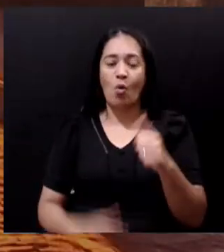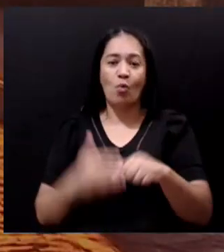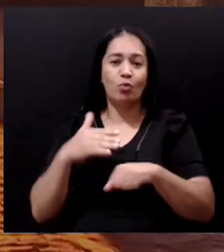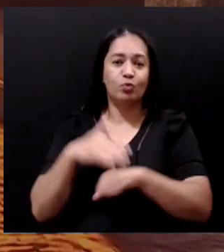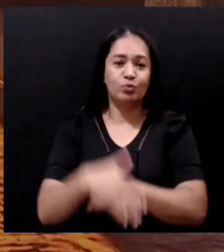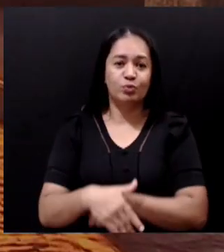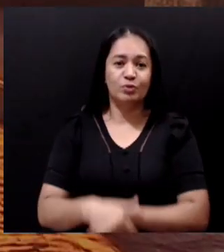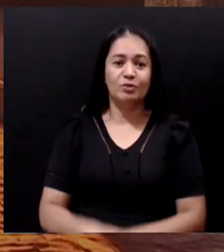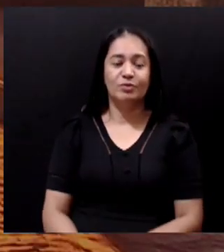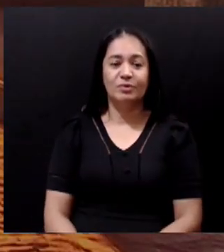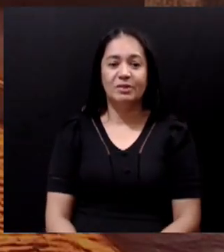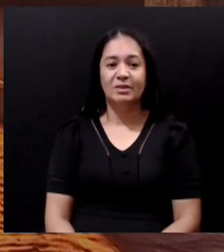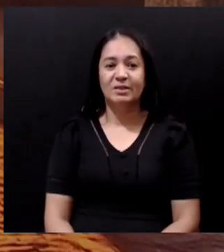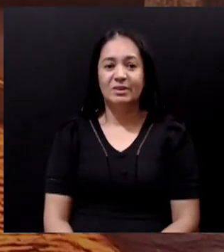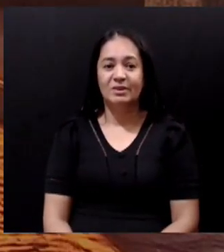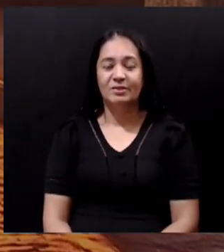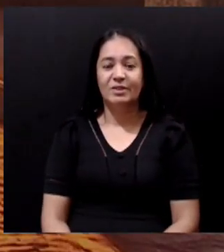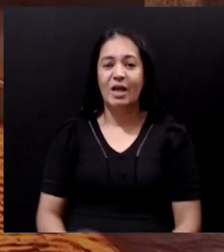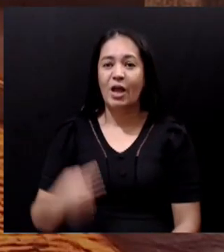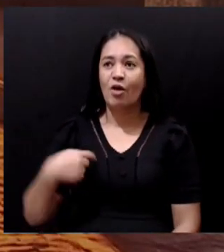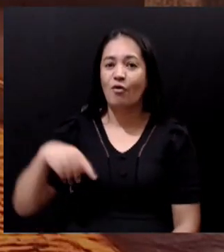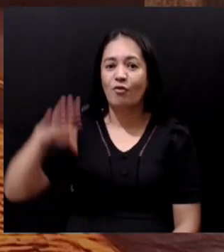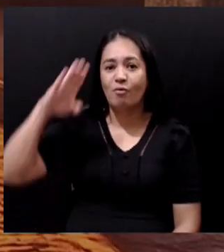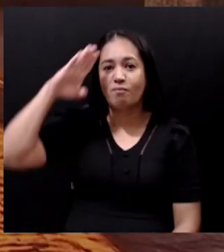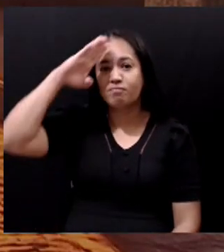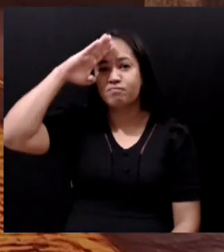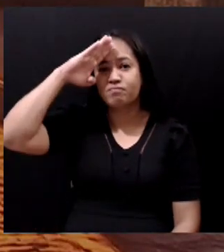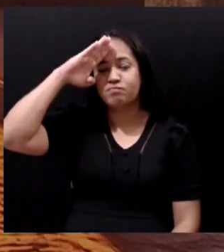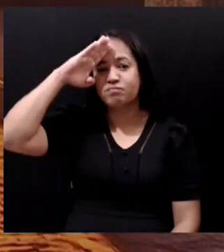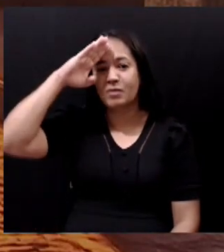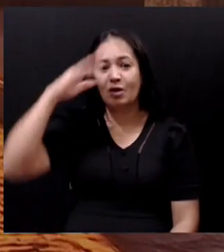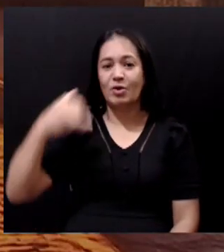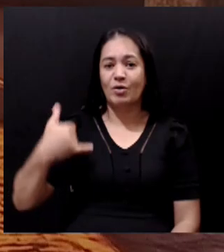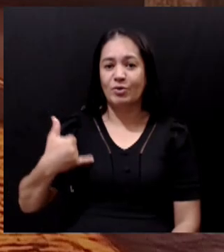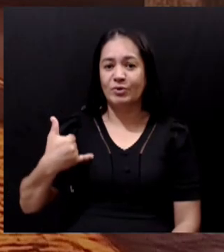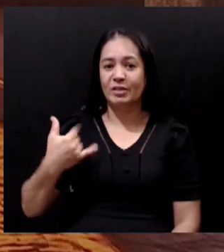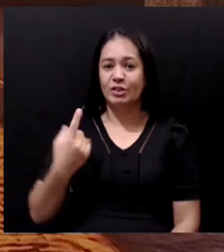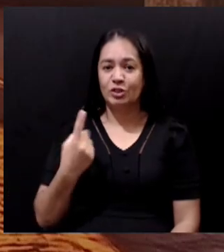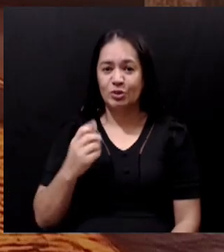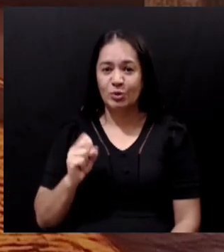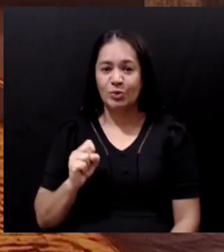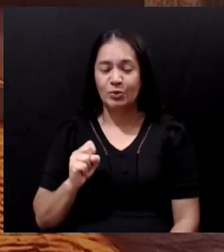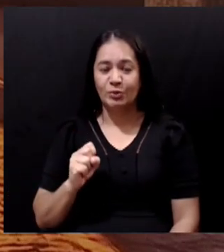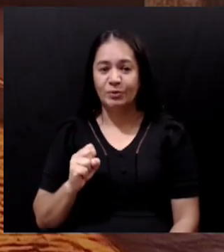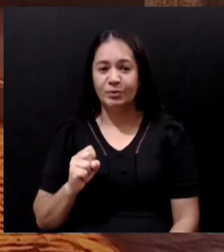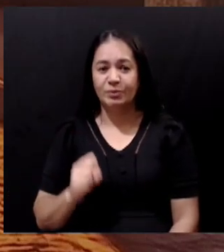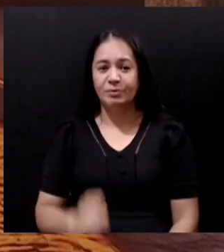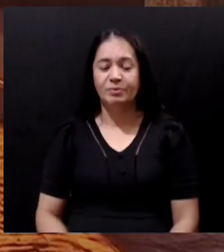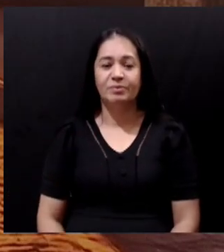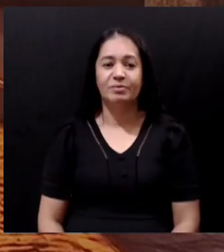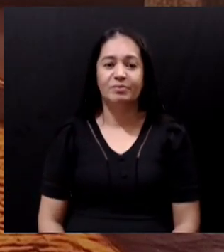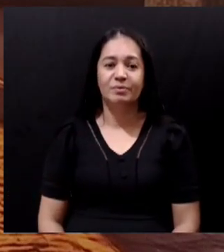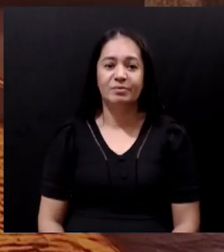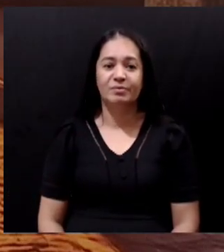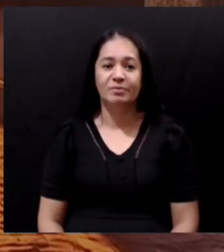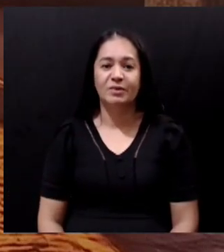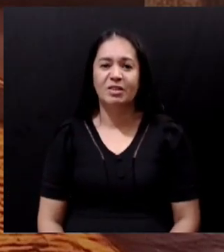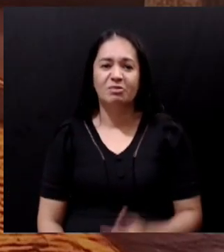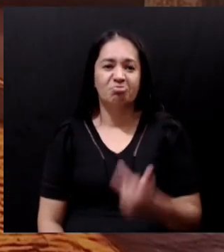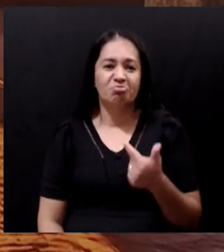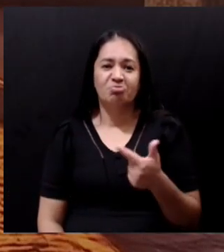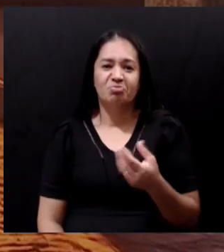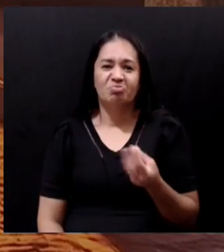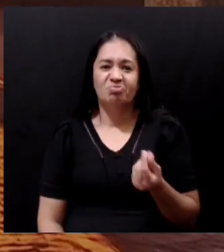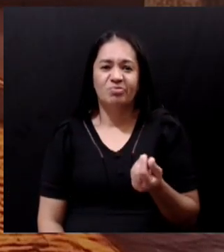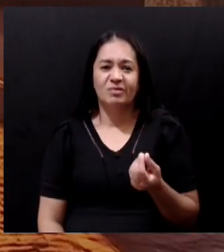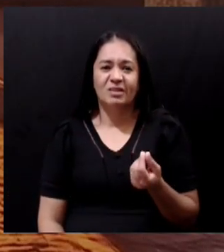fui pro quartel com 18 anos, né? E a gente não tinha muito assim, sabe? Não